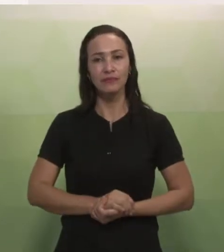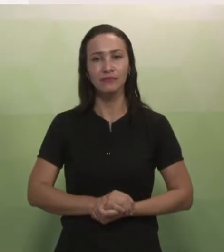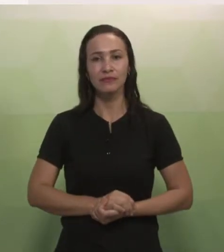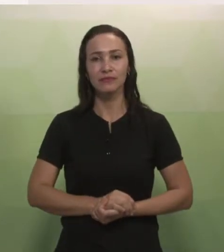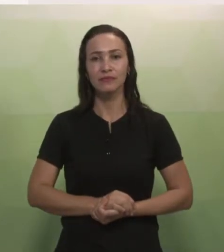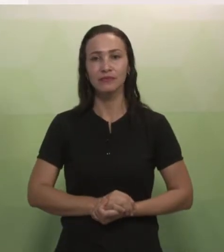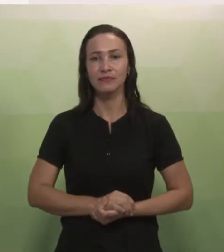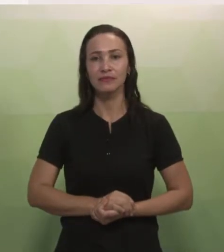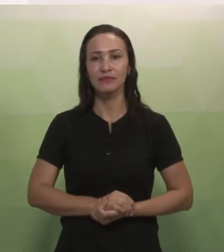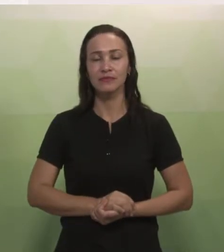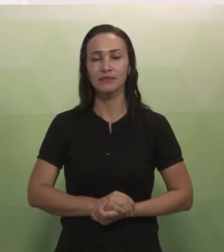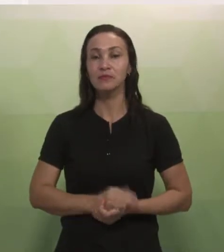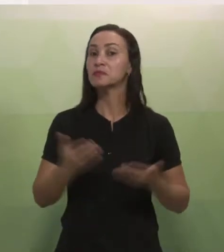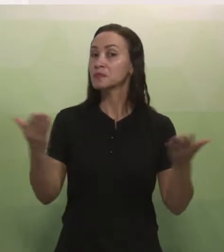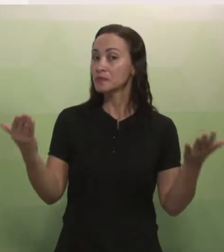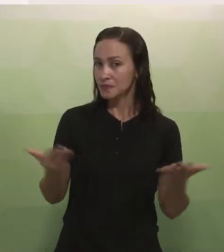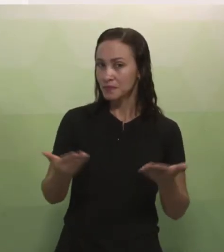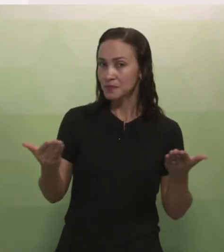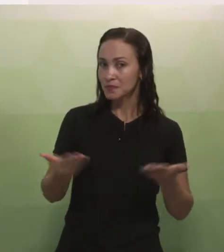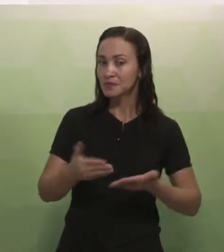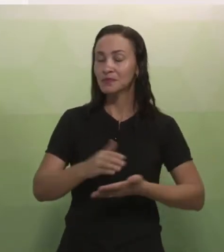Agora,